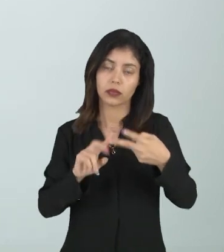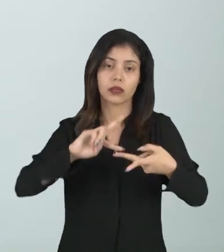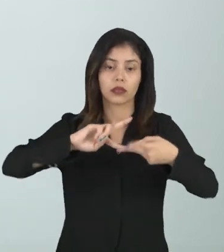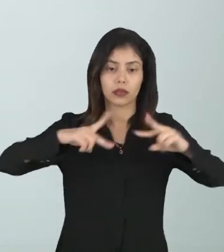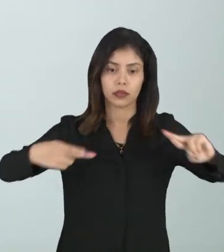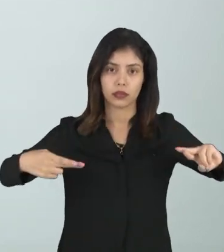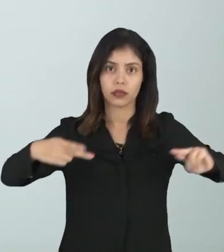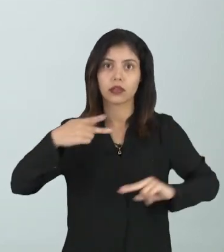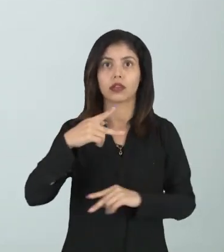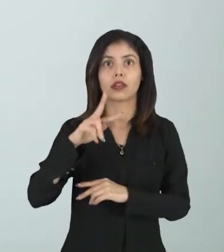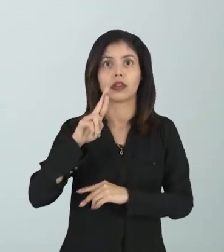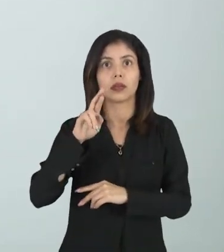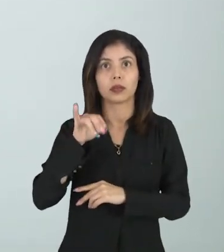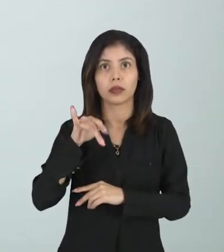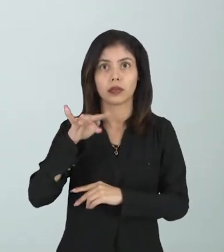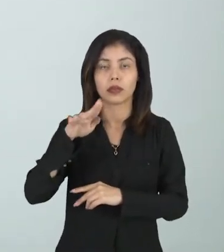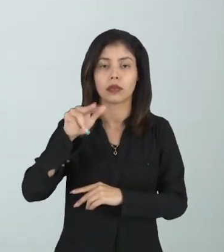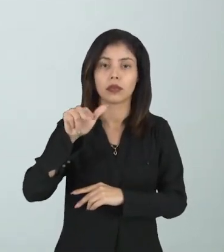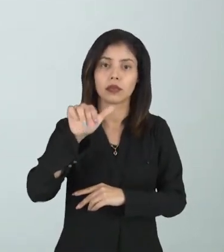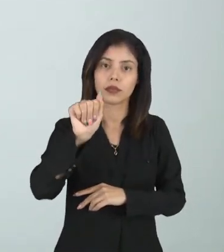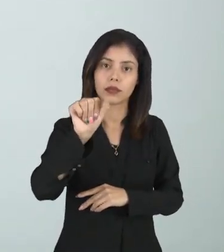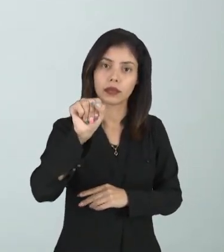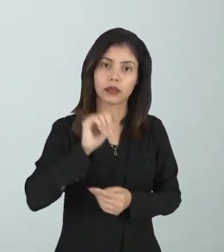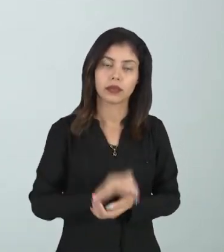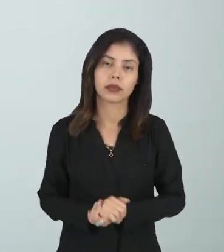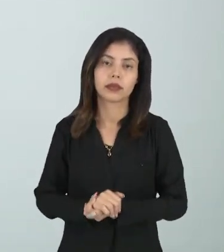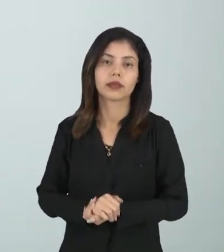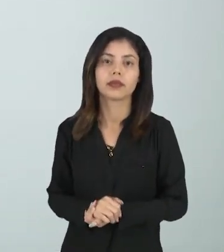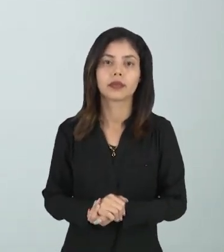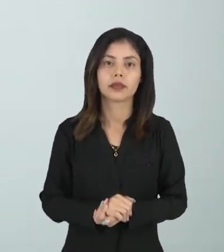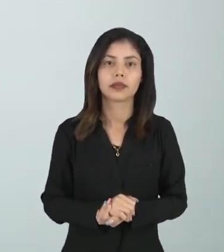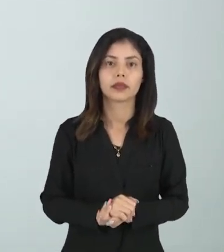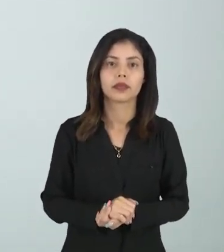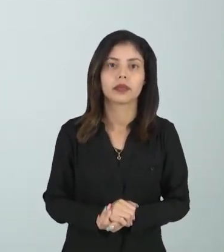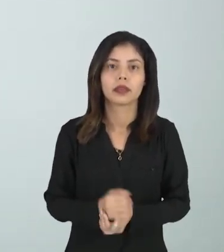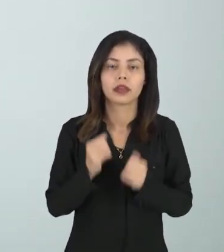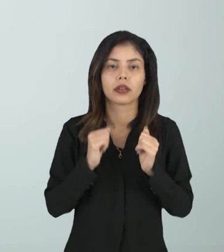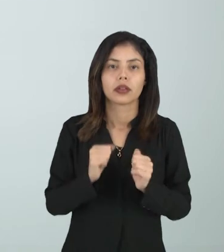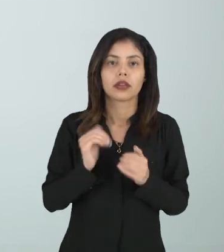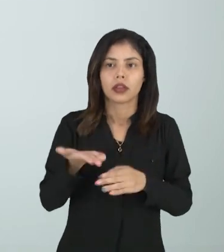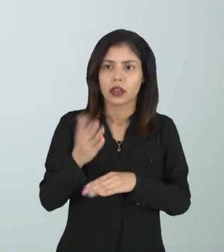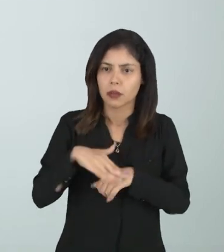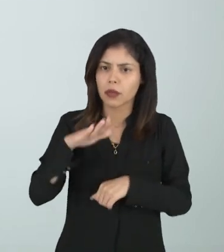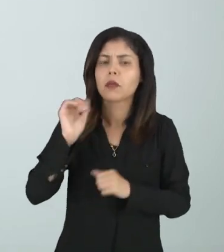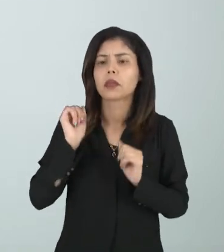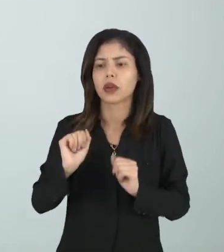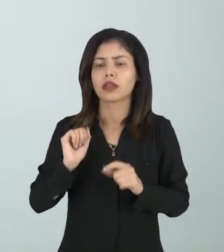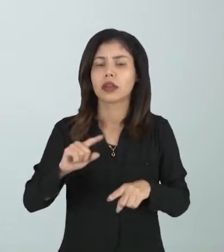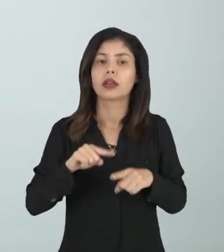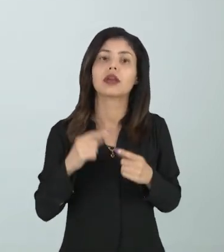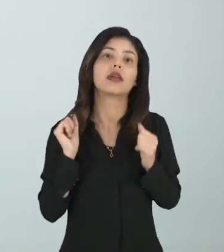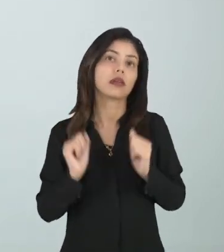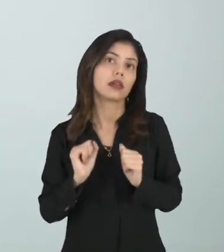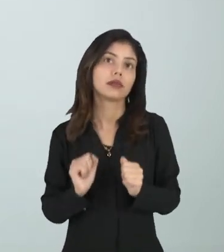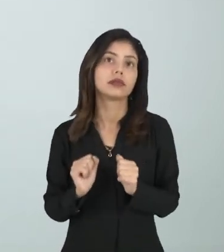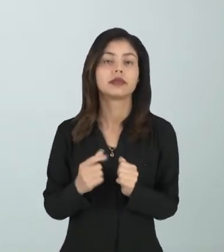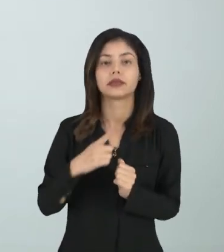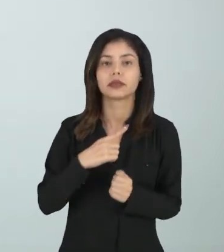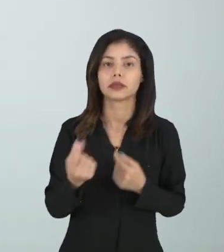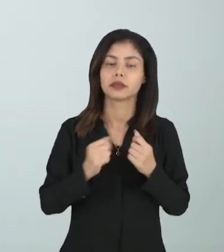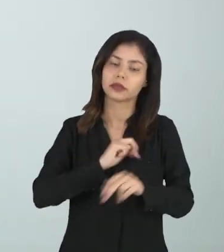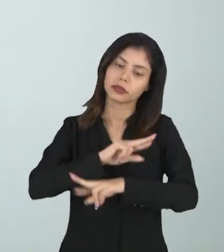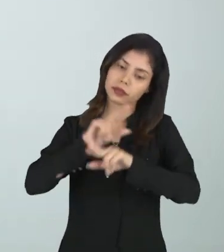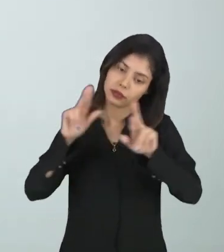que é o material genético, como está ali, material genético e proteínas. Ele pode ter algo a mais que isso? Pode, porque nós temos